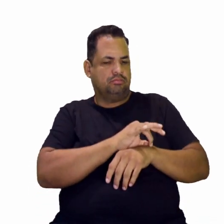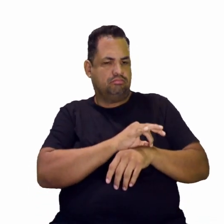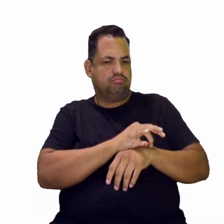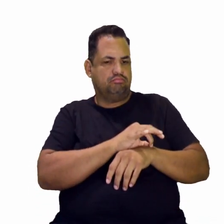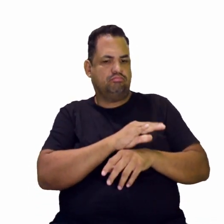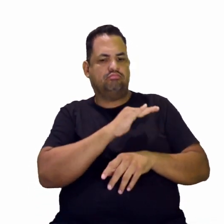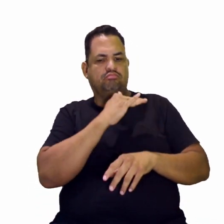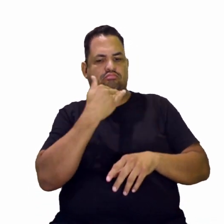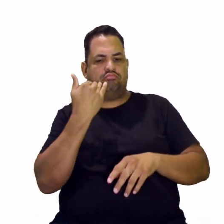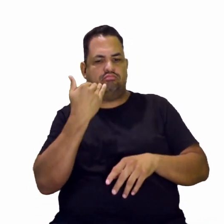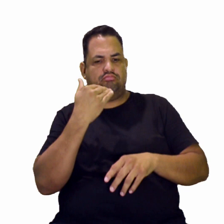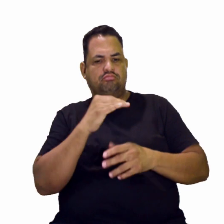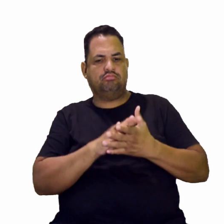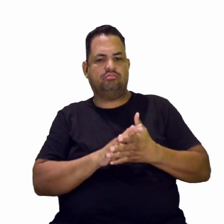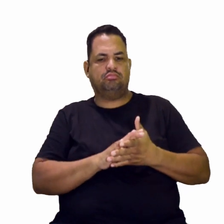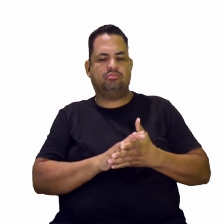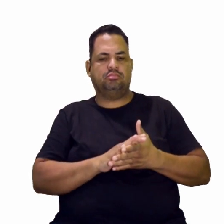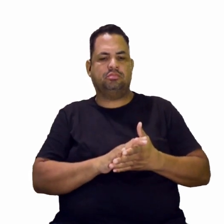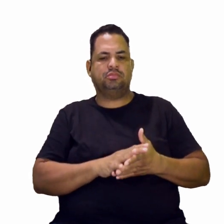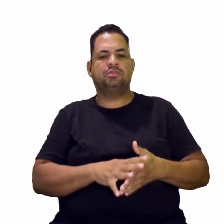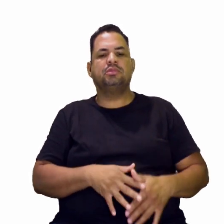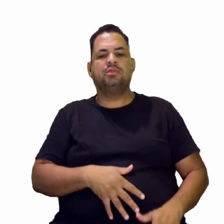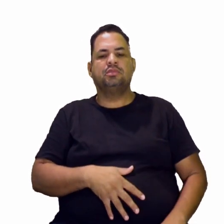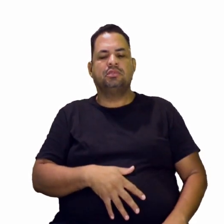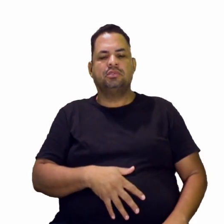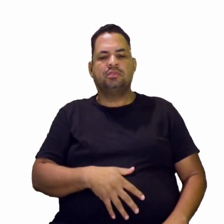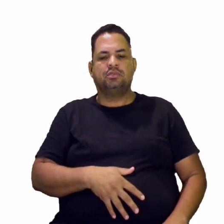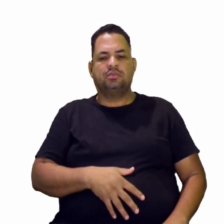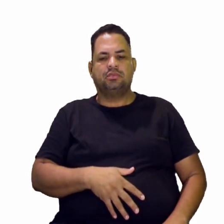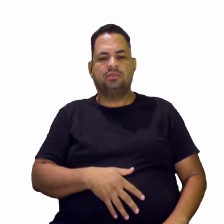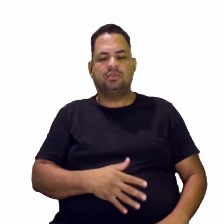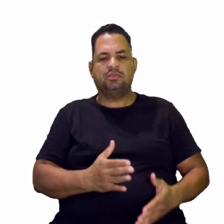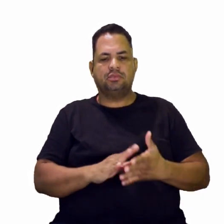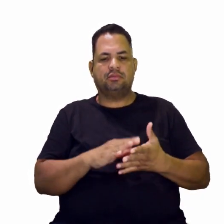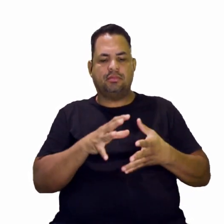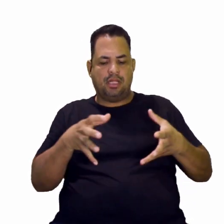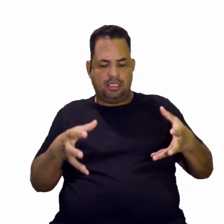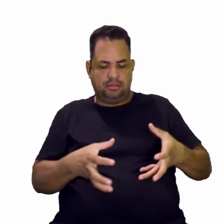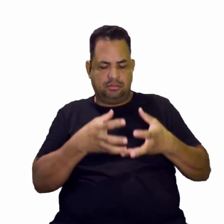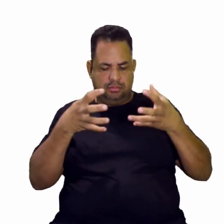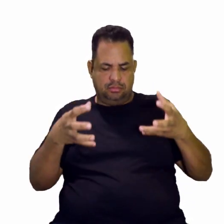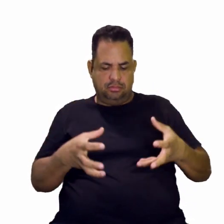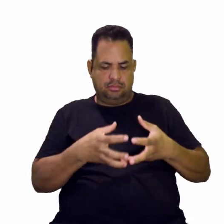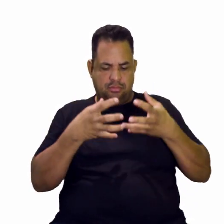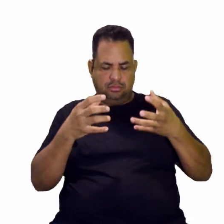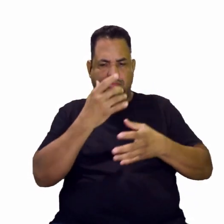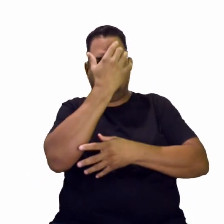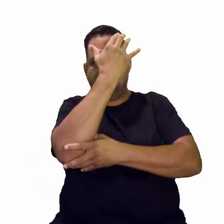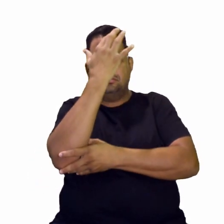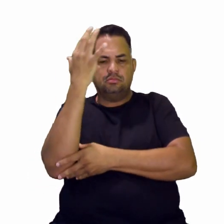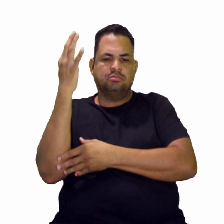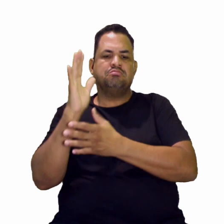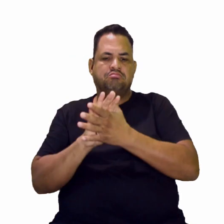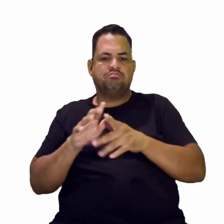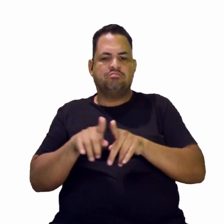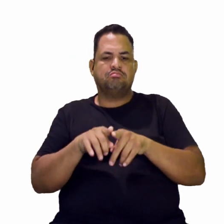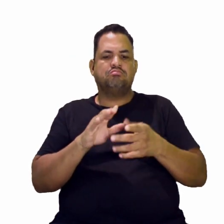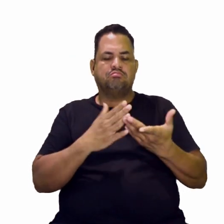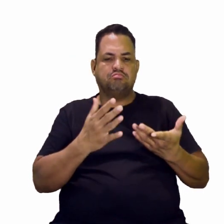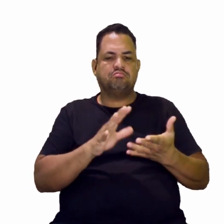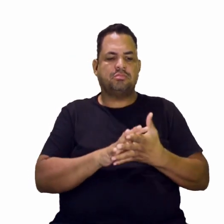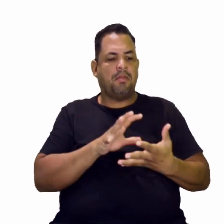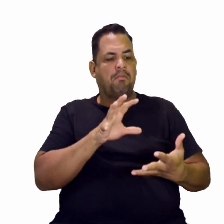não mata o frango para comer, você não pega a salada, não é das plantas, você está